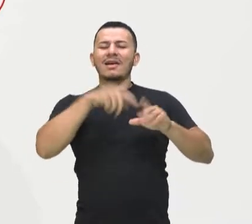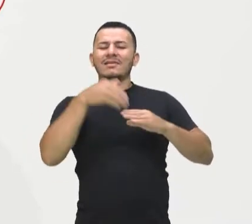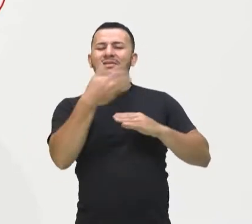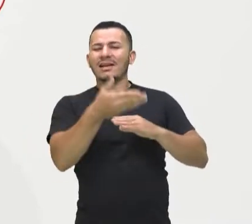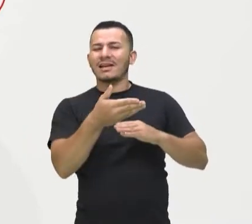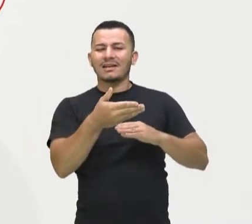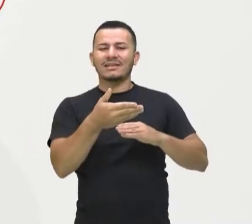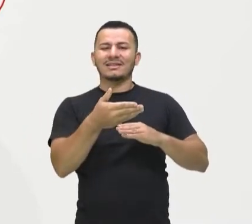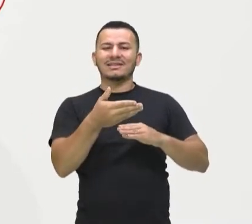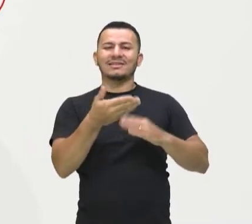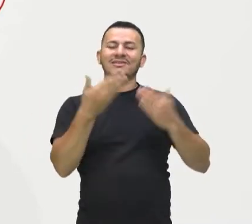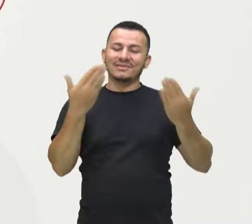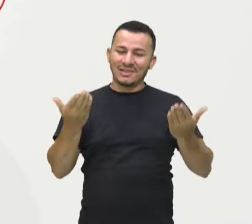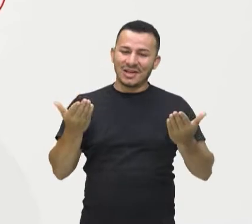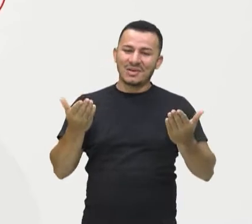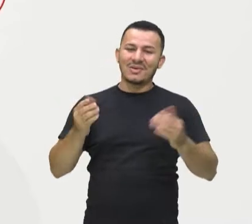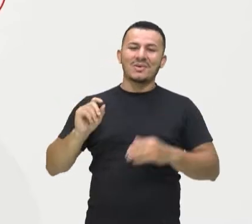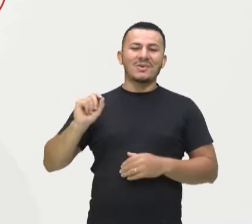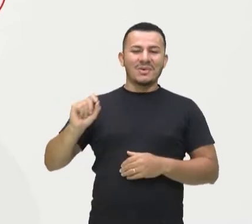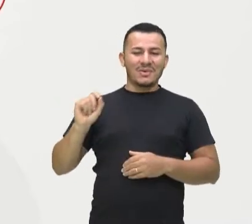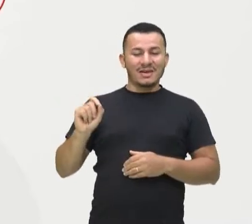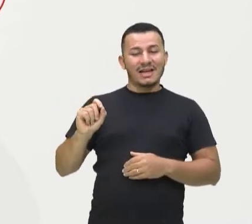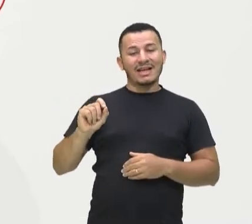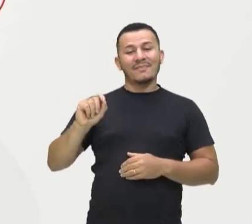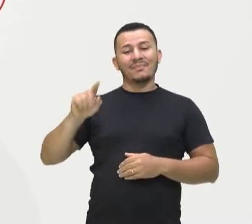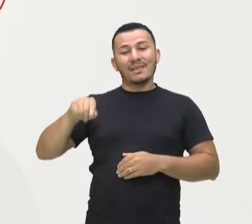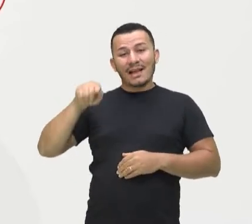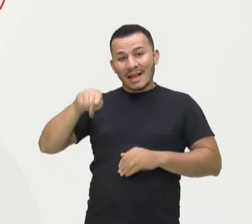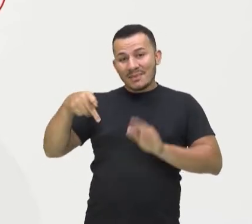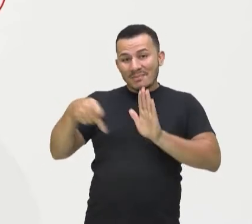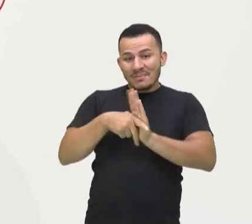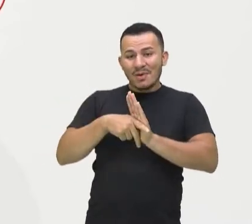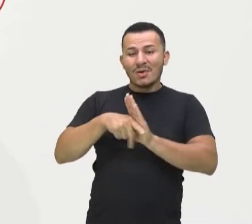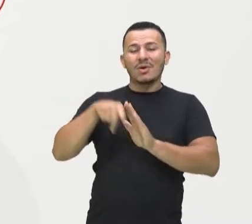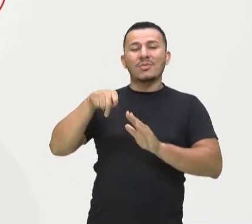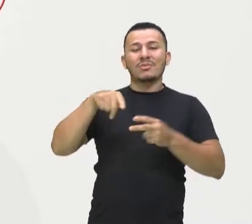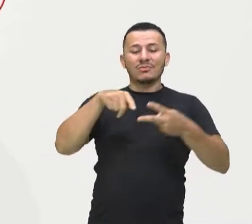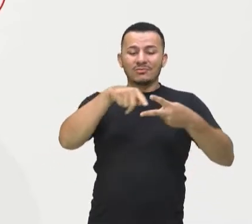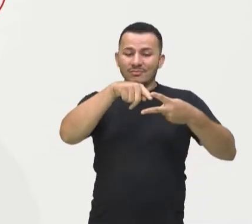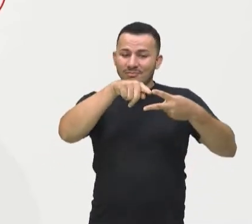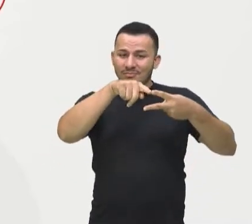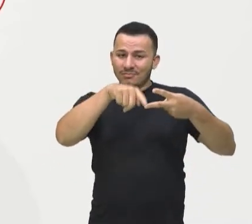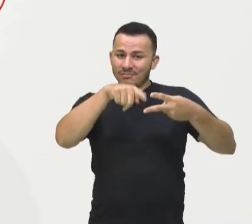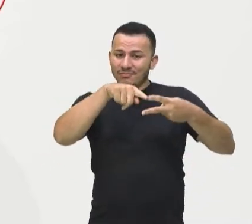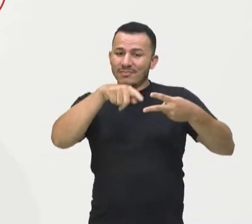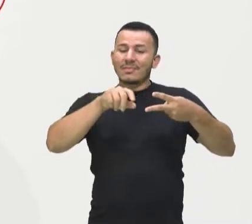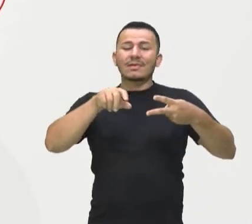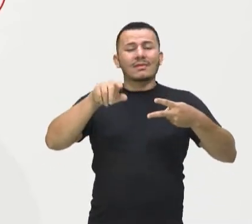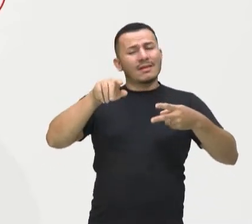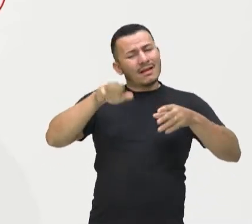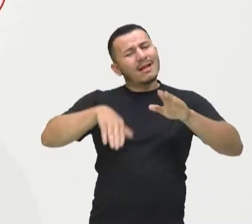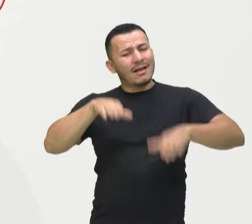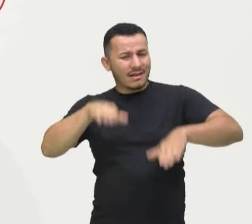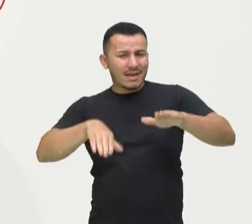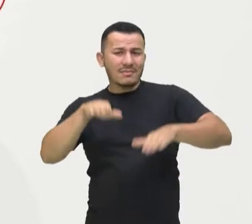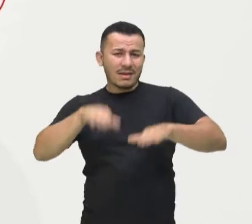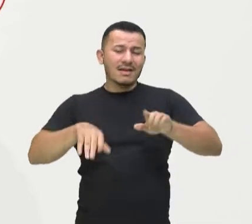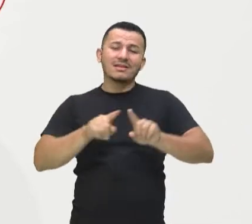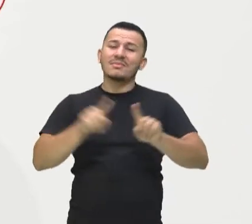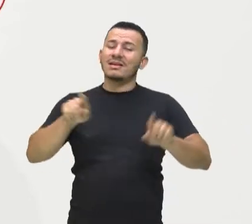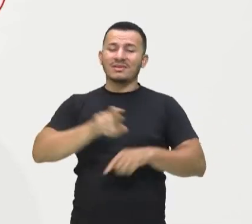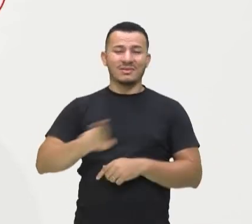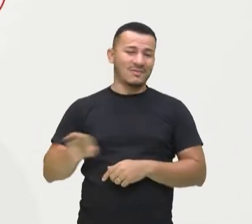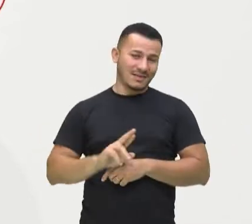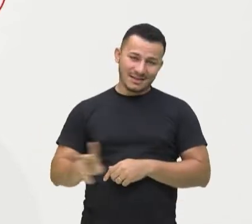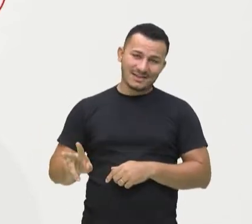então, seria esse ângulo que o professor sinalizou aqui, ó. Seria, porque na verdade não é,